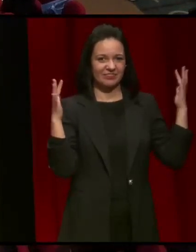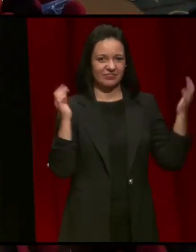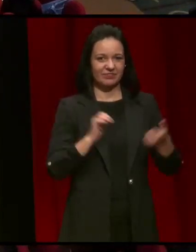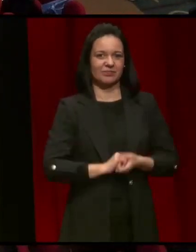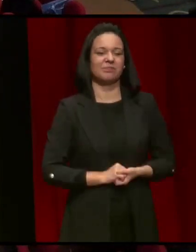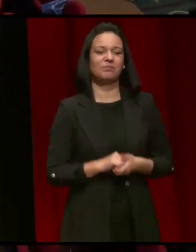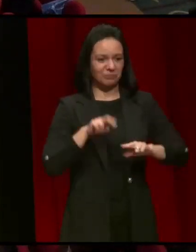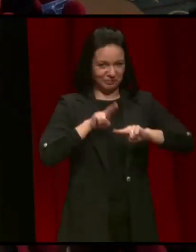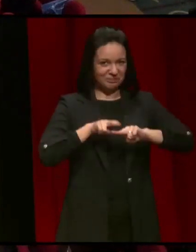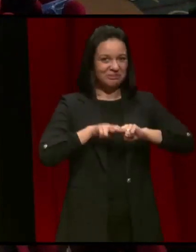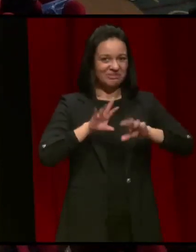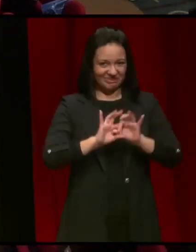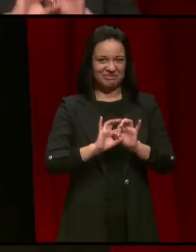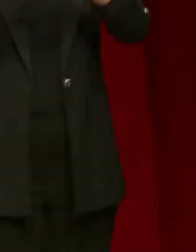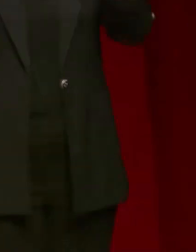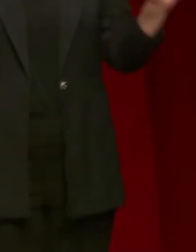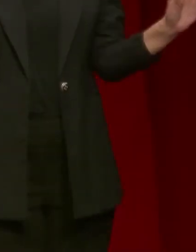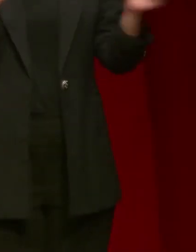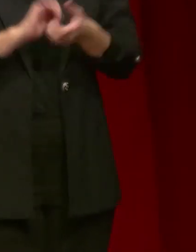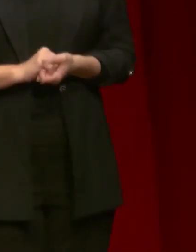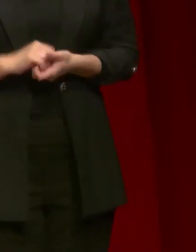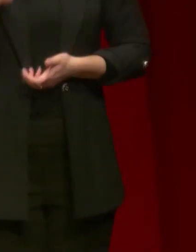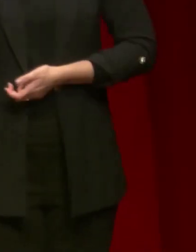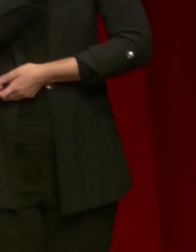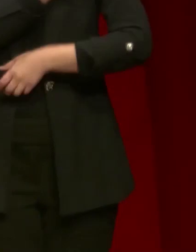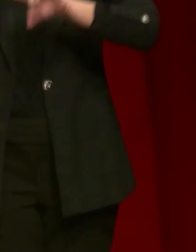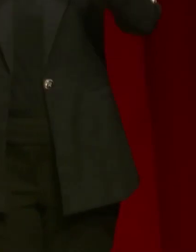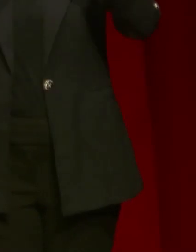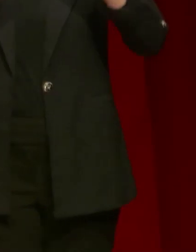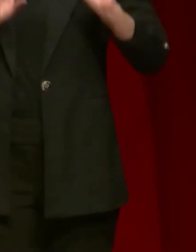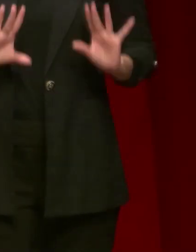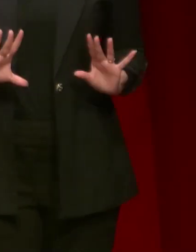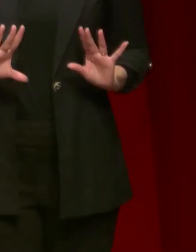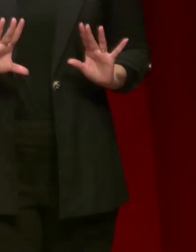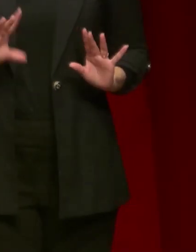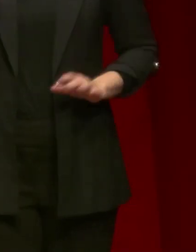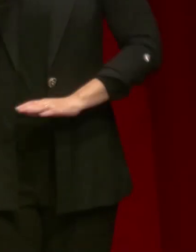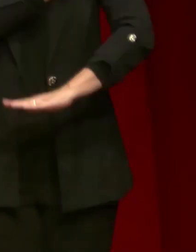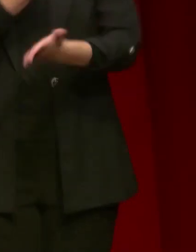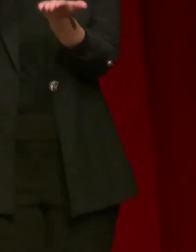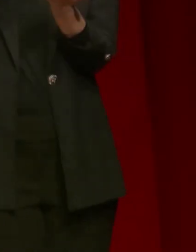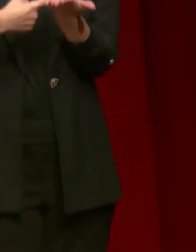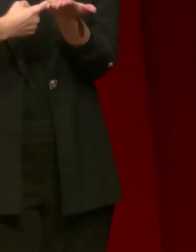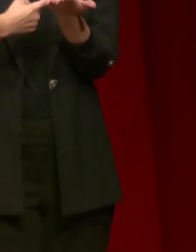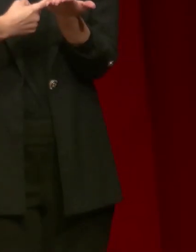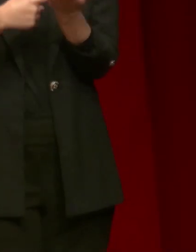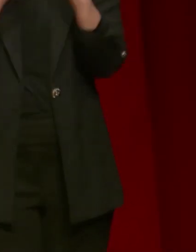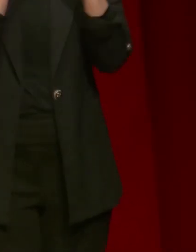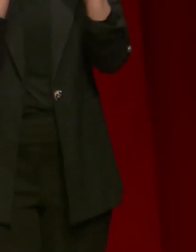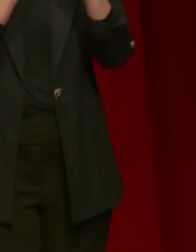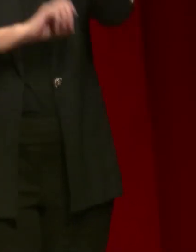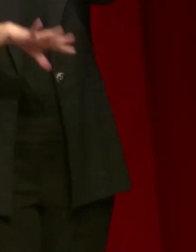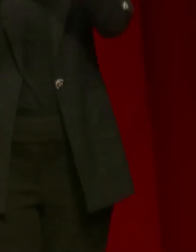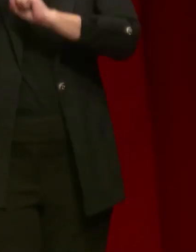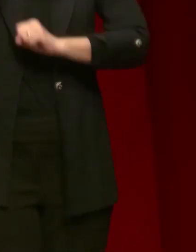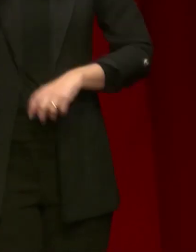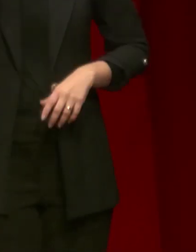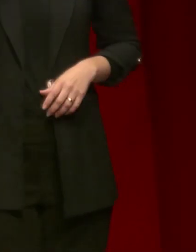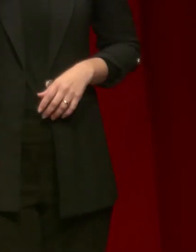Podem sentar. Para a gente é muito especial. Não esqueçam o nosso compromisso de tudo que aprender aqui. Fazer o quê?